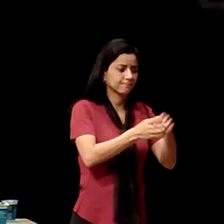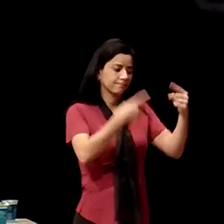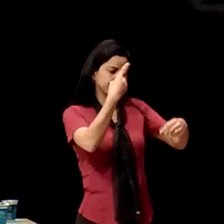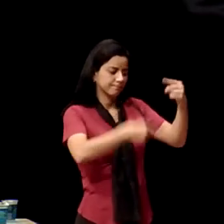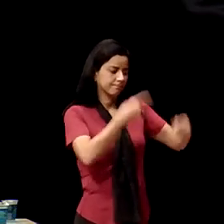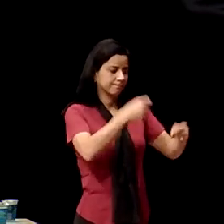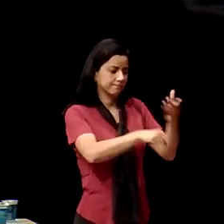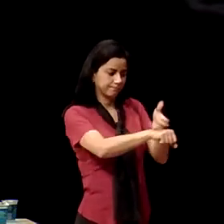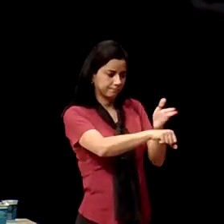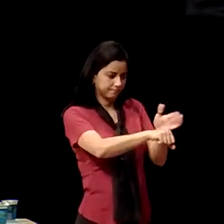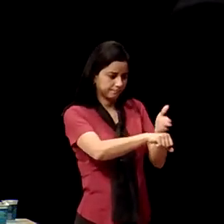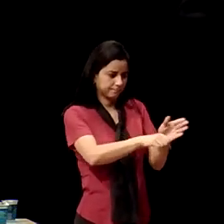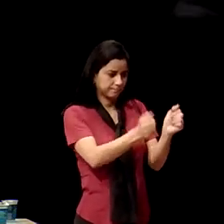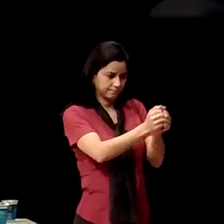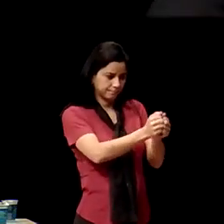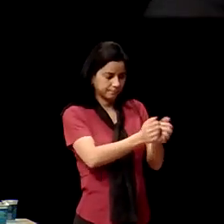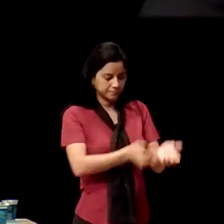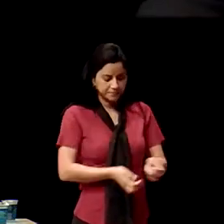e práticas.